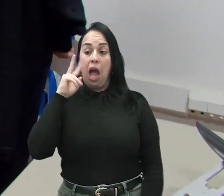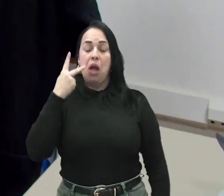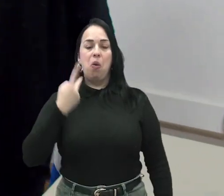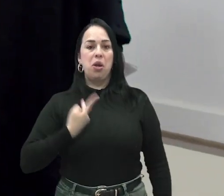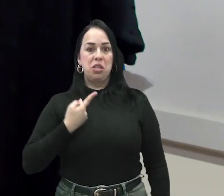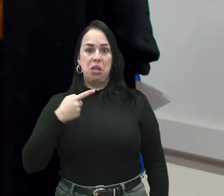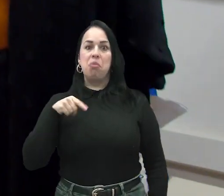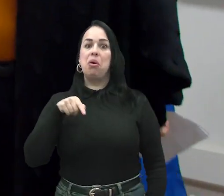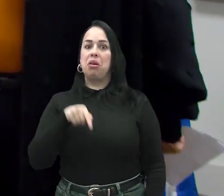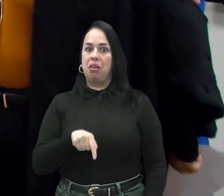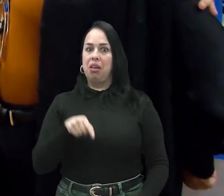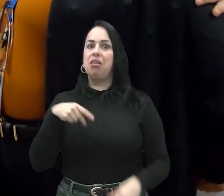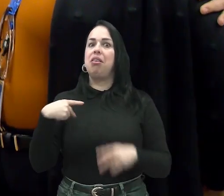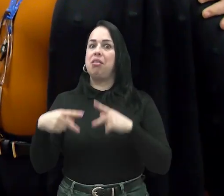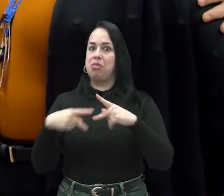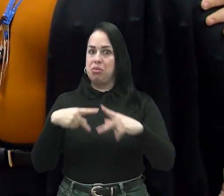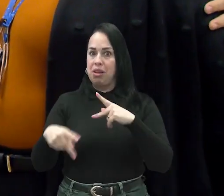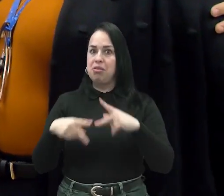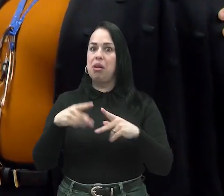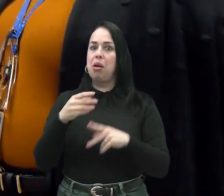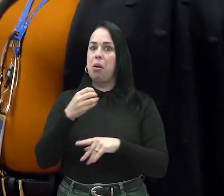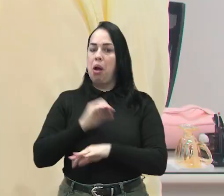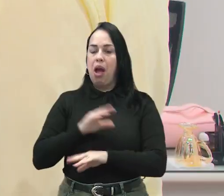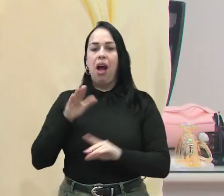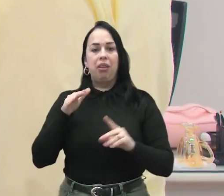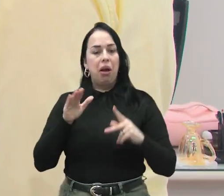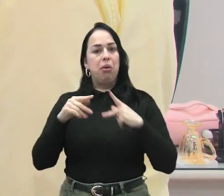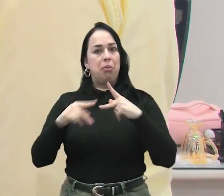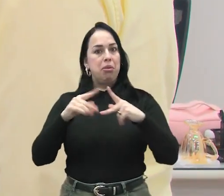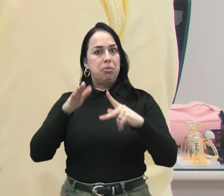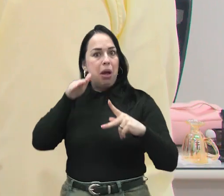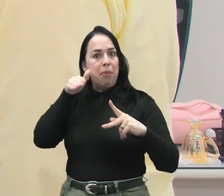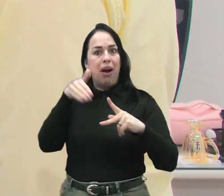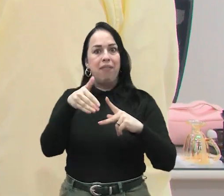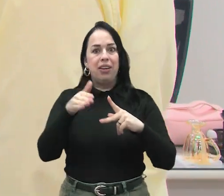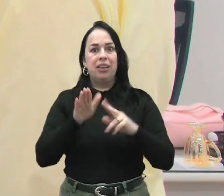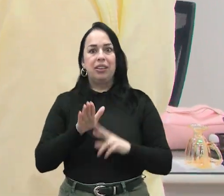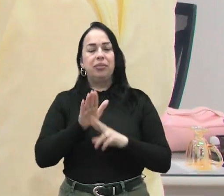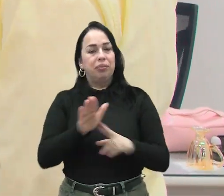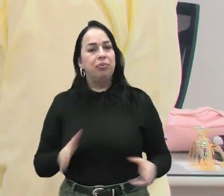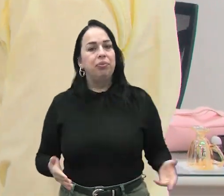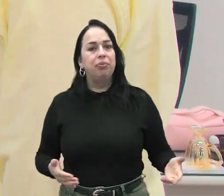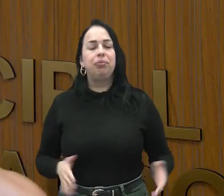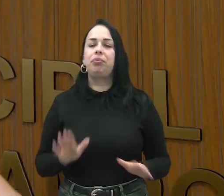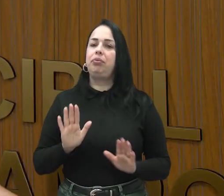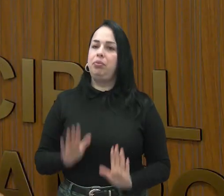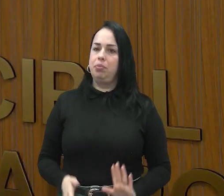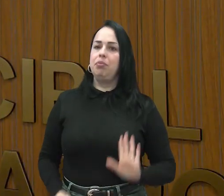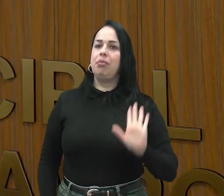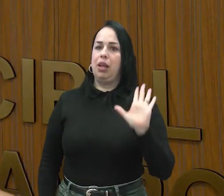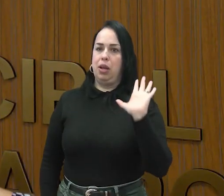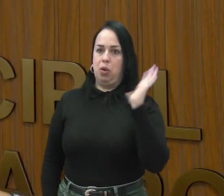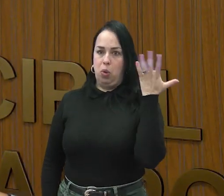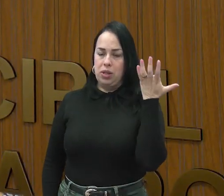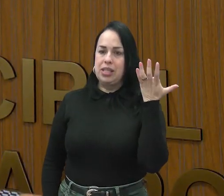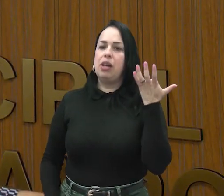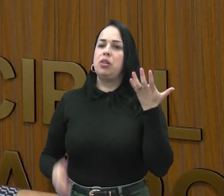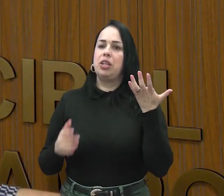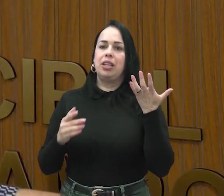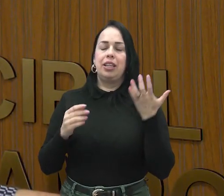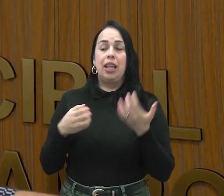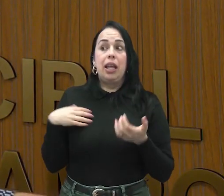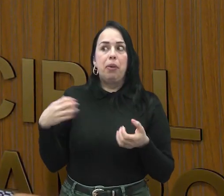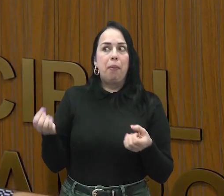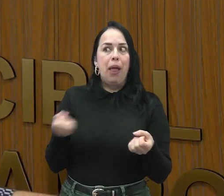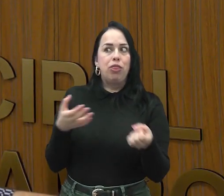como um reconhecimento da Casa Legislativa joseense como referência para outras cidades. Já aconteceu, sempre quando você tem